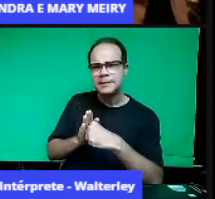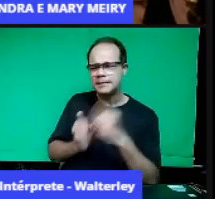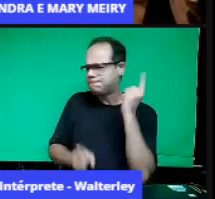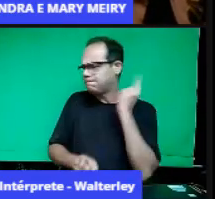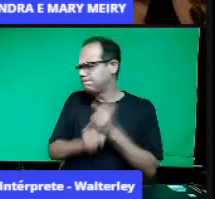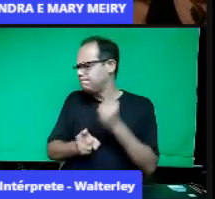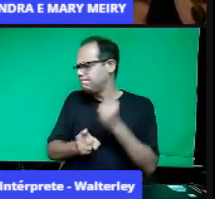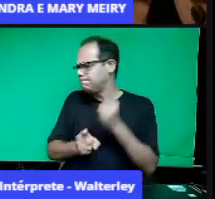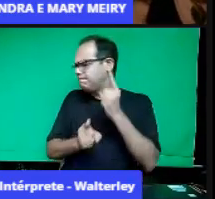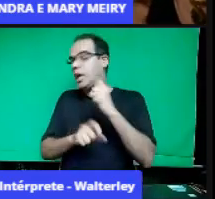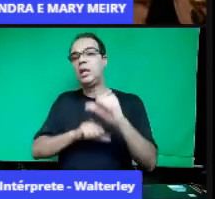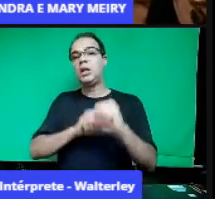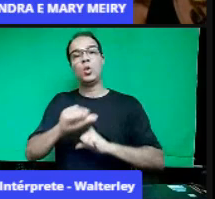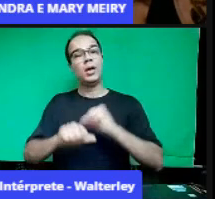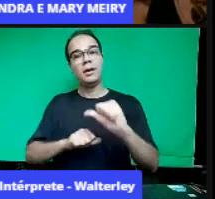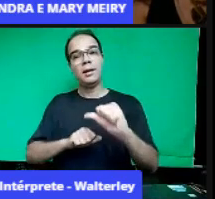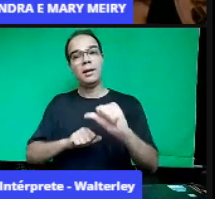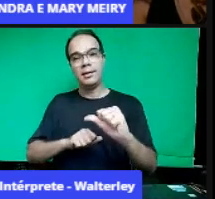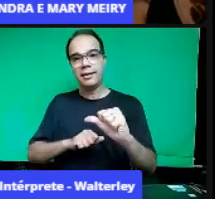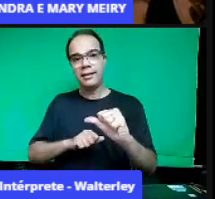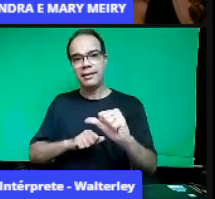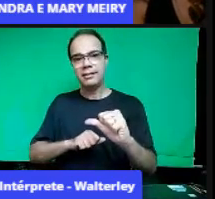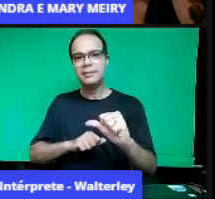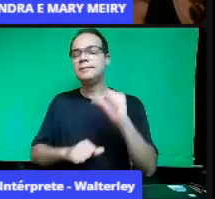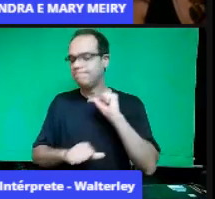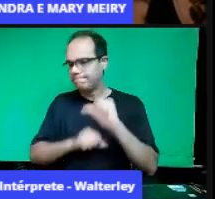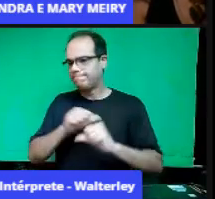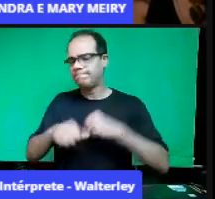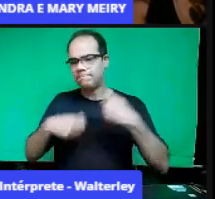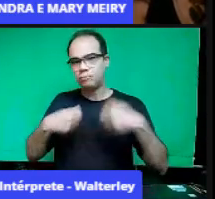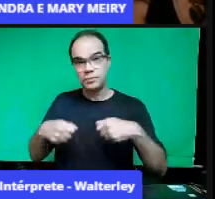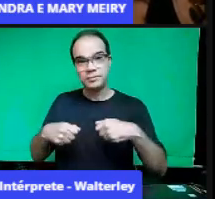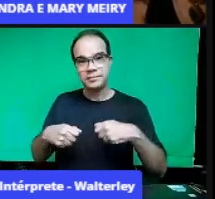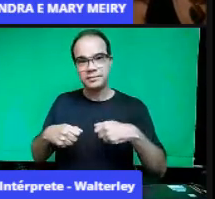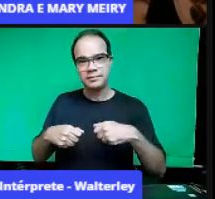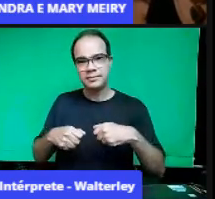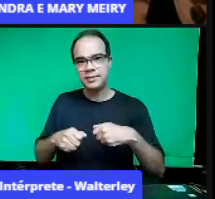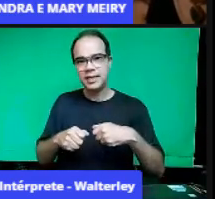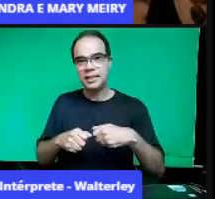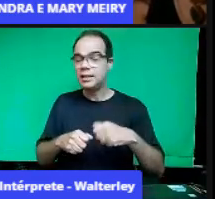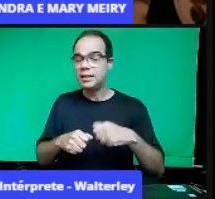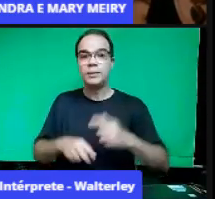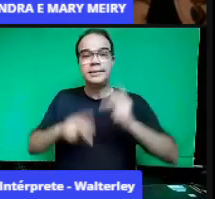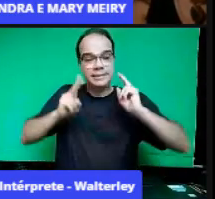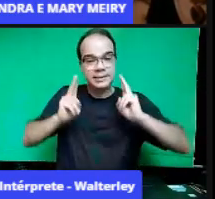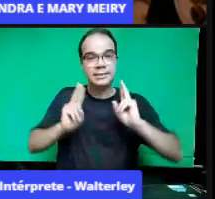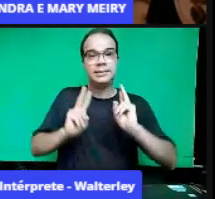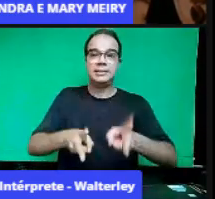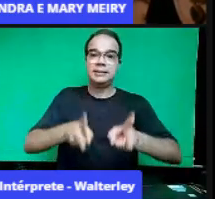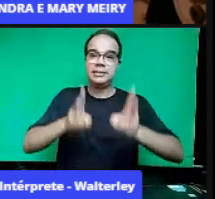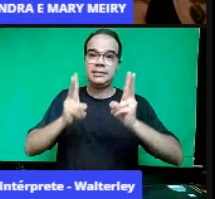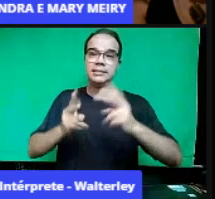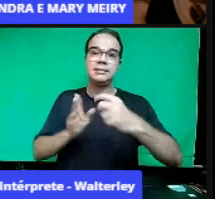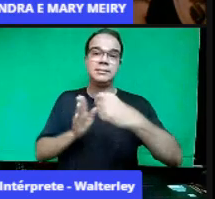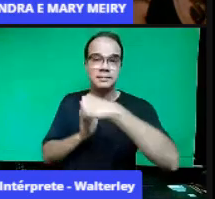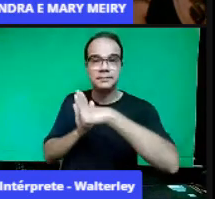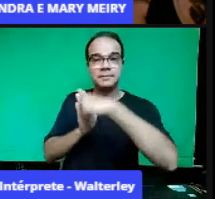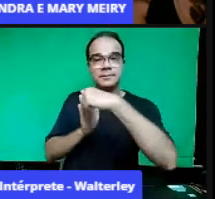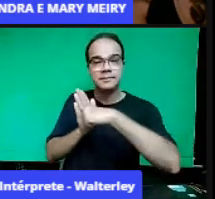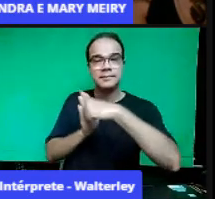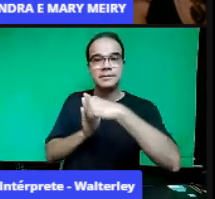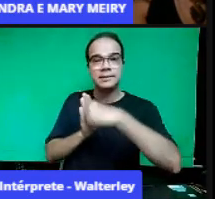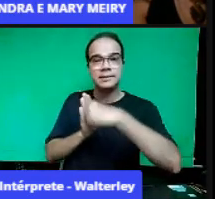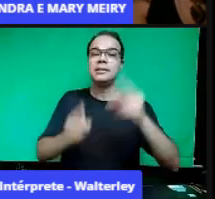fazer alguma alteração. Então, como ele é contínuo, você tem essa possibilidade. Sim. Então, são